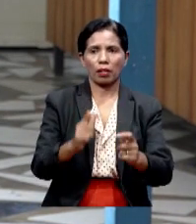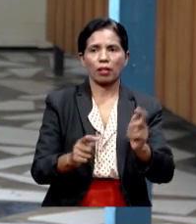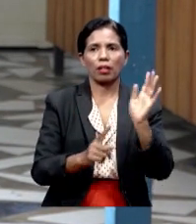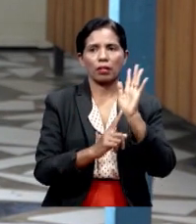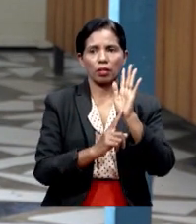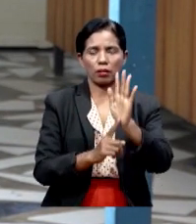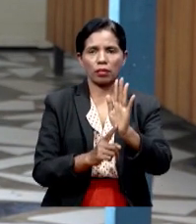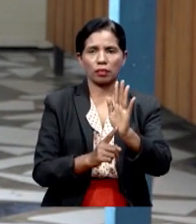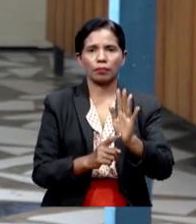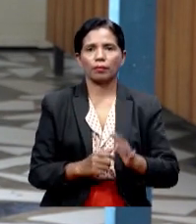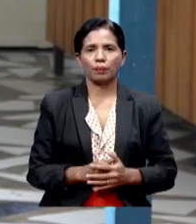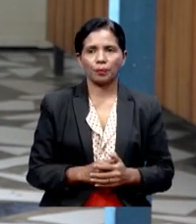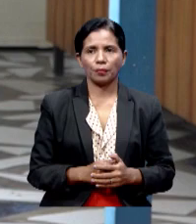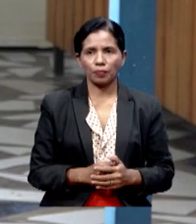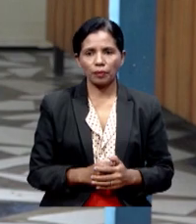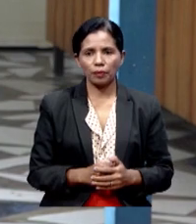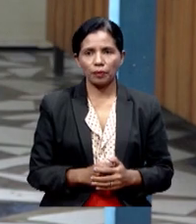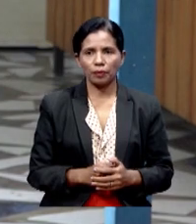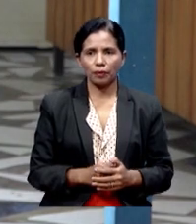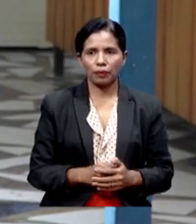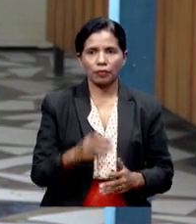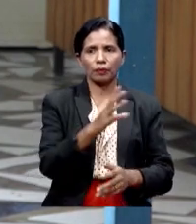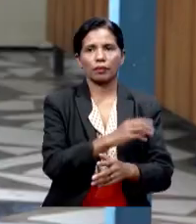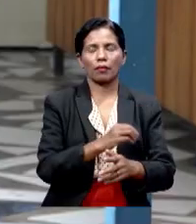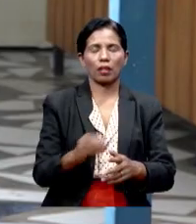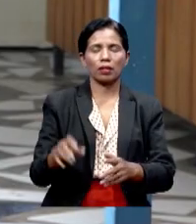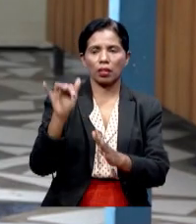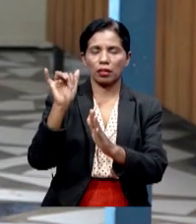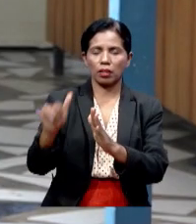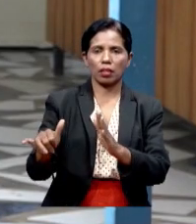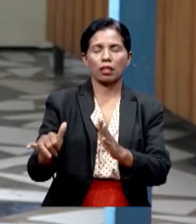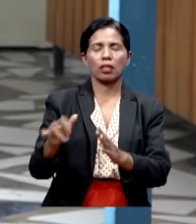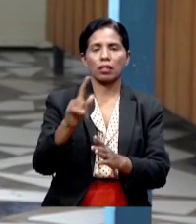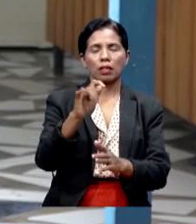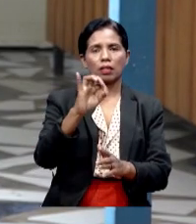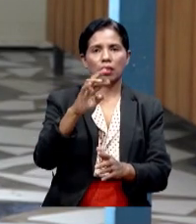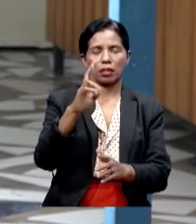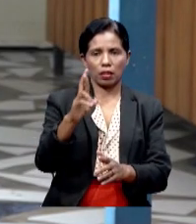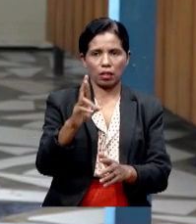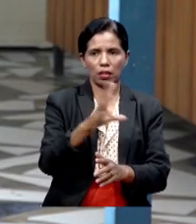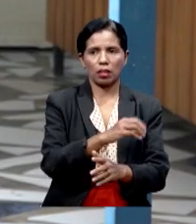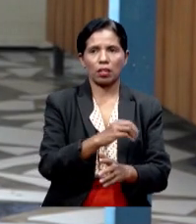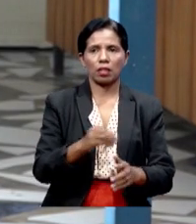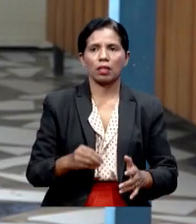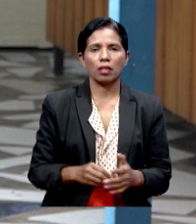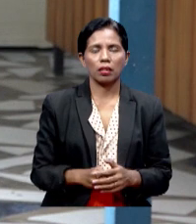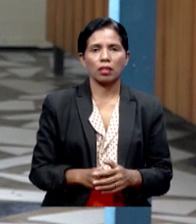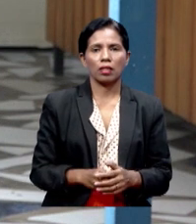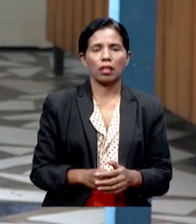medida de coação termo de identidade e residência. Portanto, entendimento para o termo de identidade e